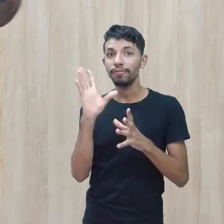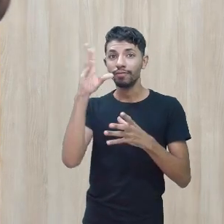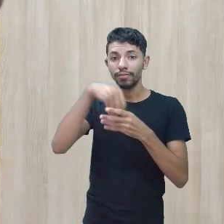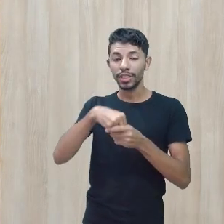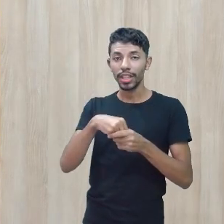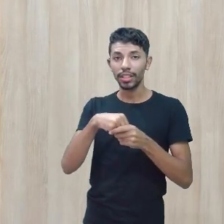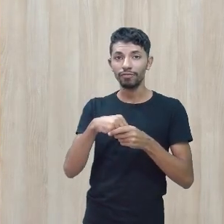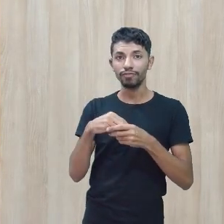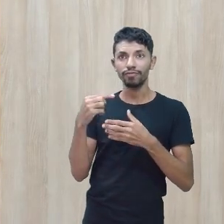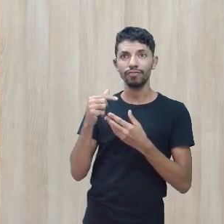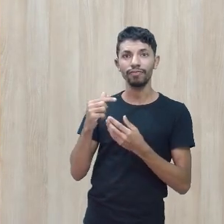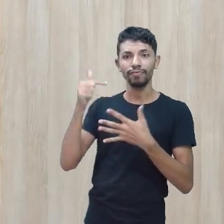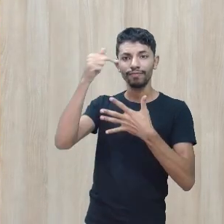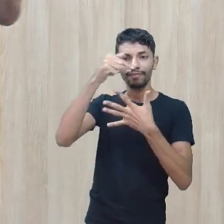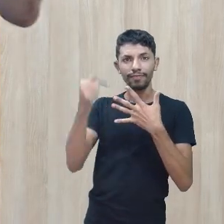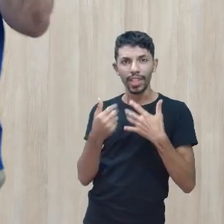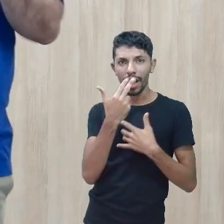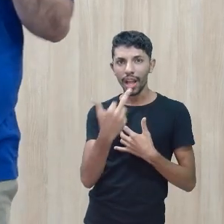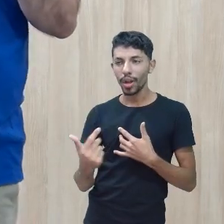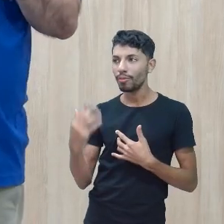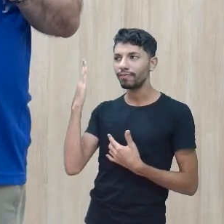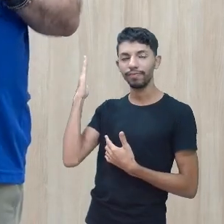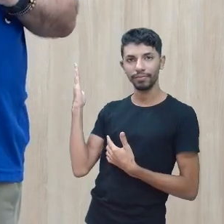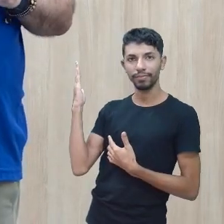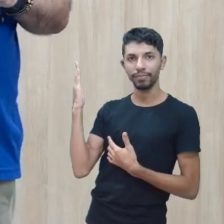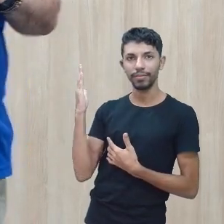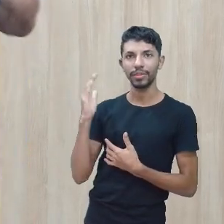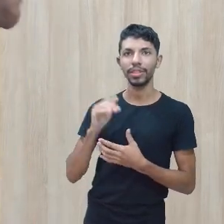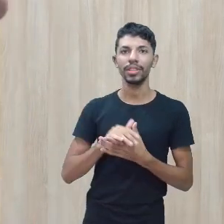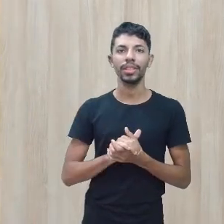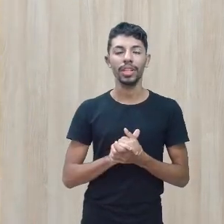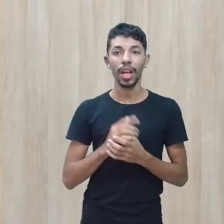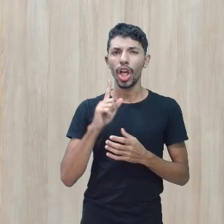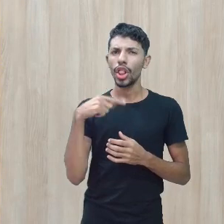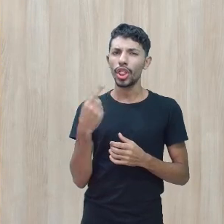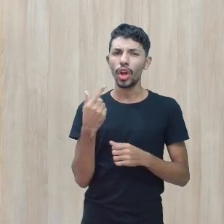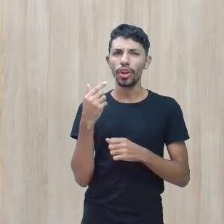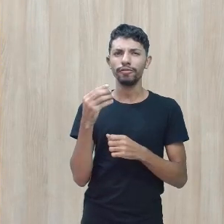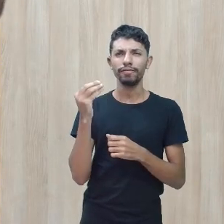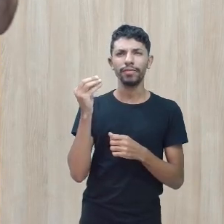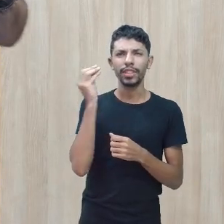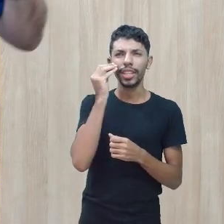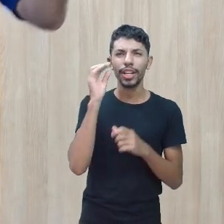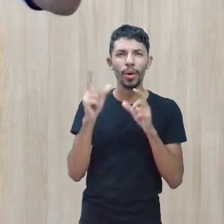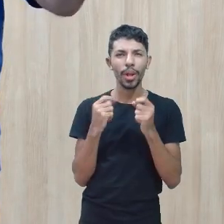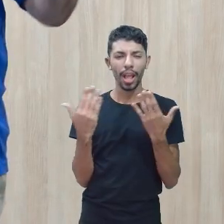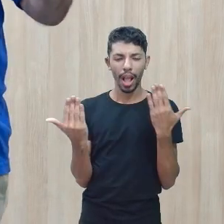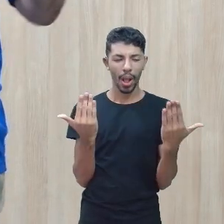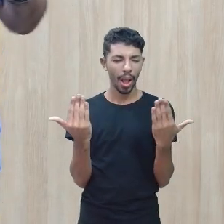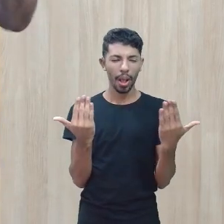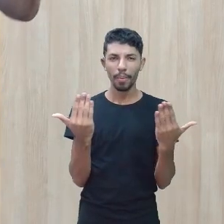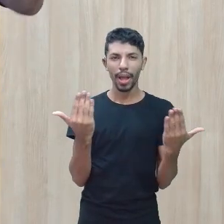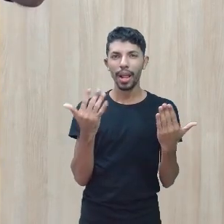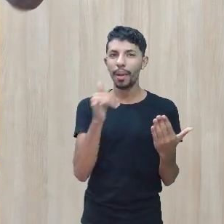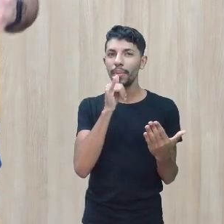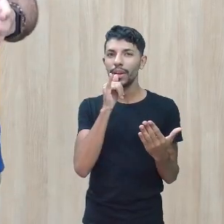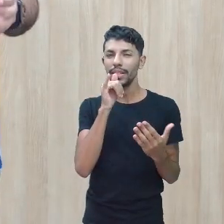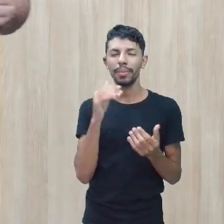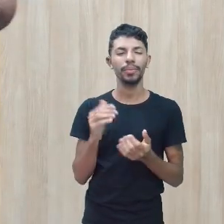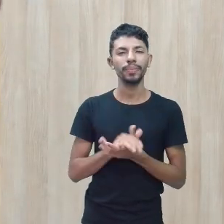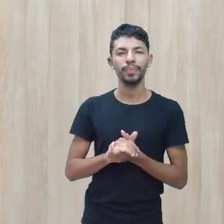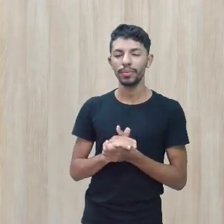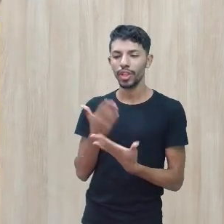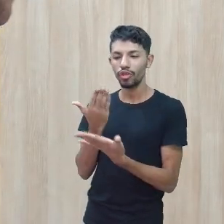que eu citei aqui, a gente costuma, né, comparar quando a gente está estudando um idioma diferente. Se a gente vai estudar, por exemplo, o